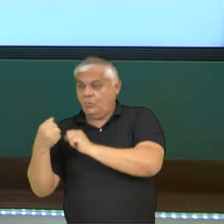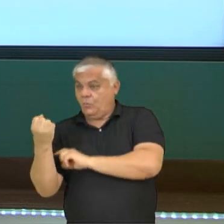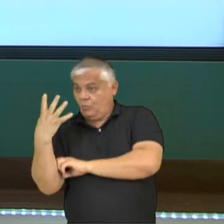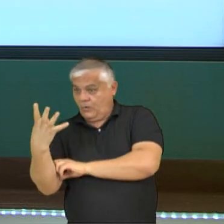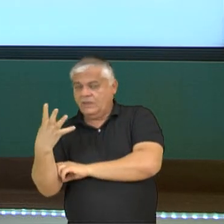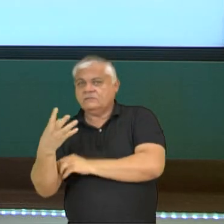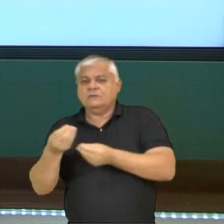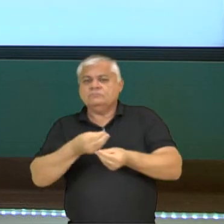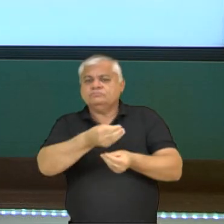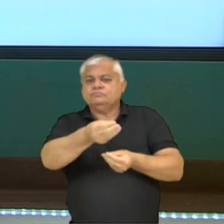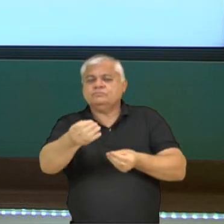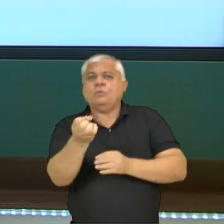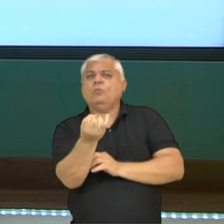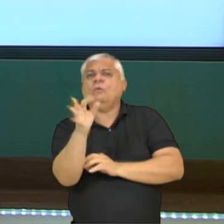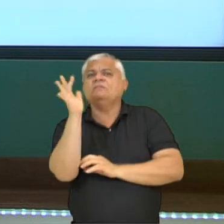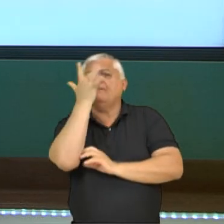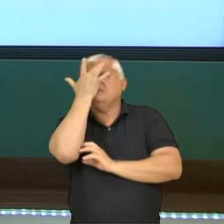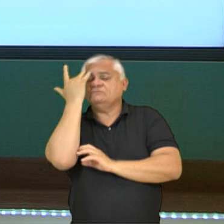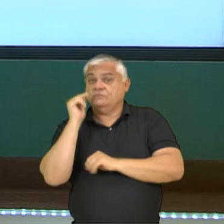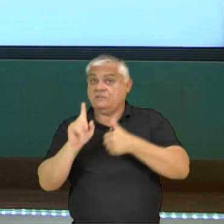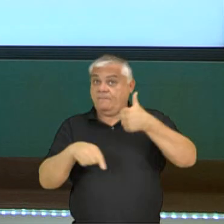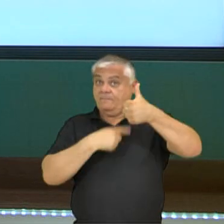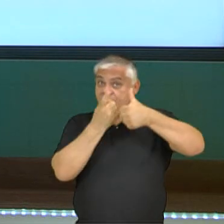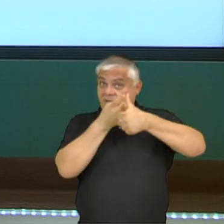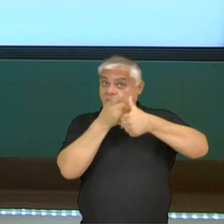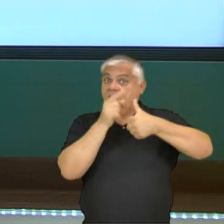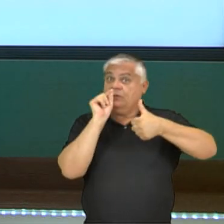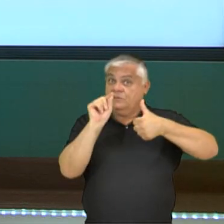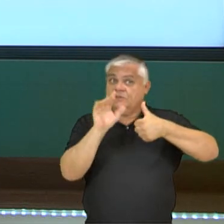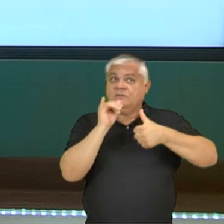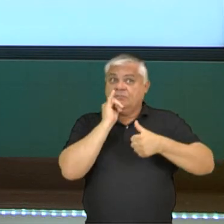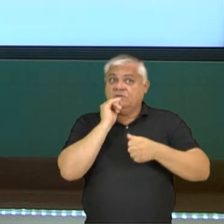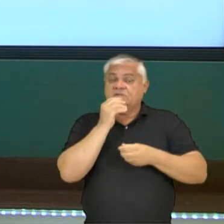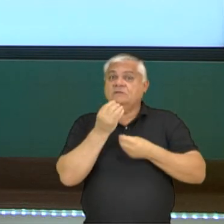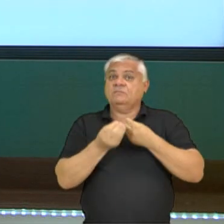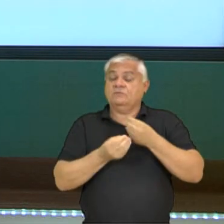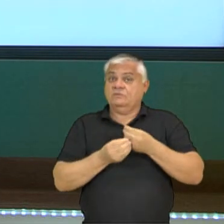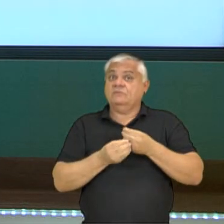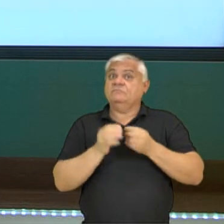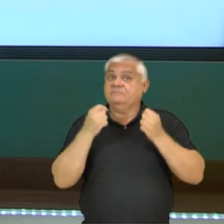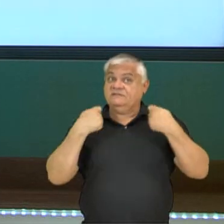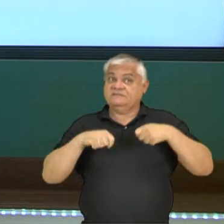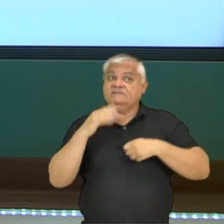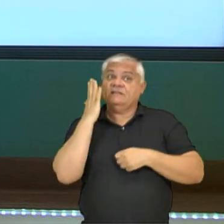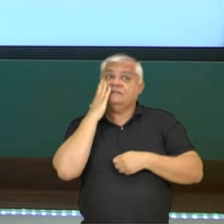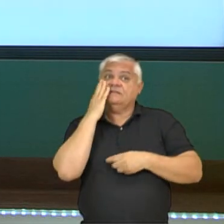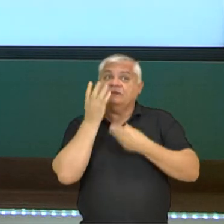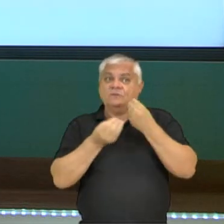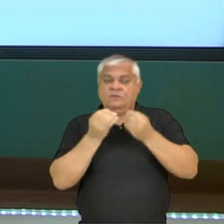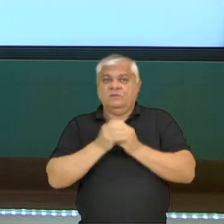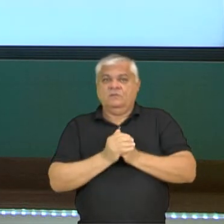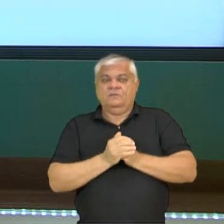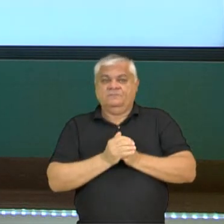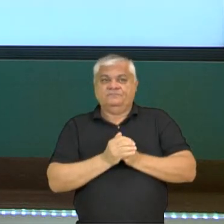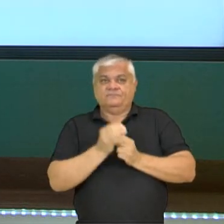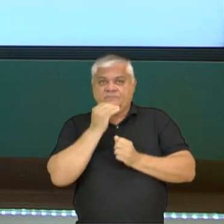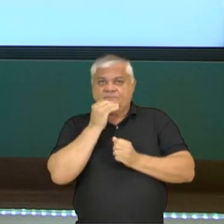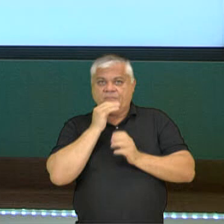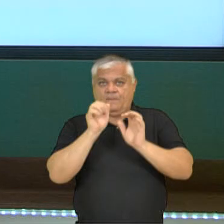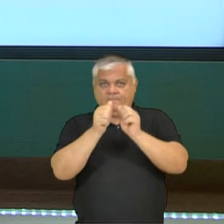pessoas? Primeiro, nós vamos resolver essa situação geometricamente. Então,